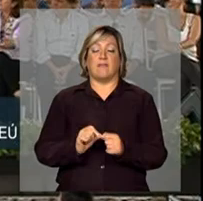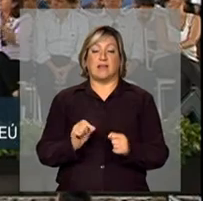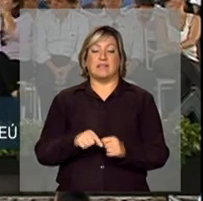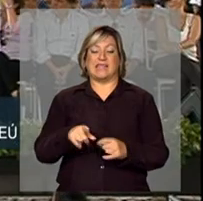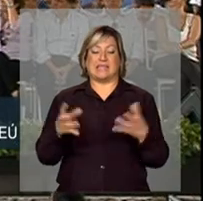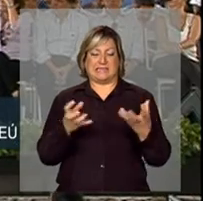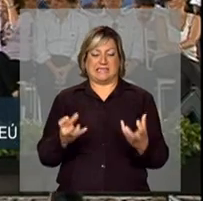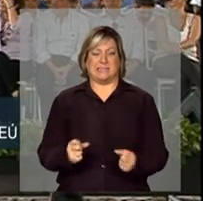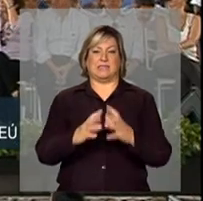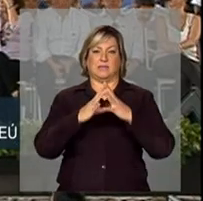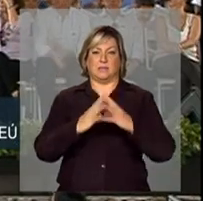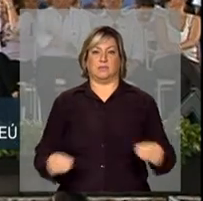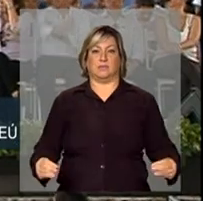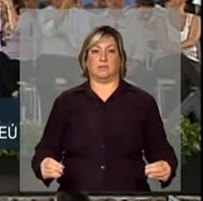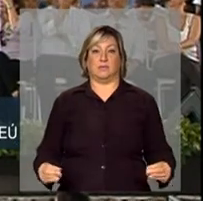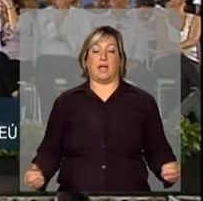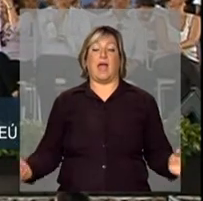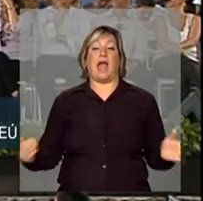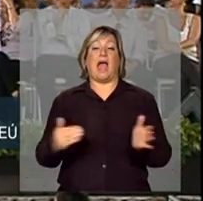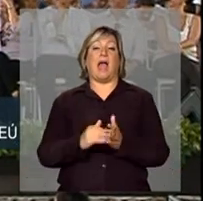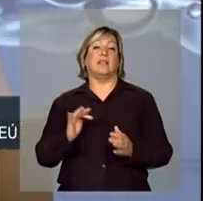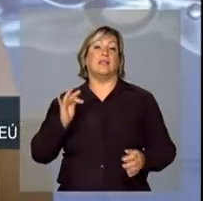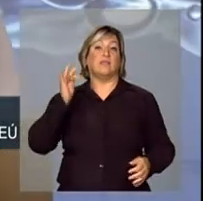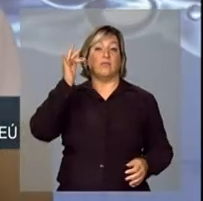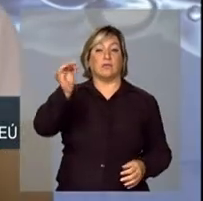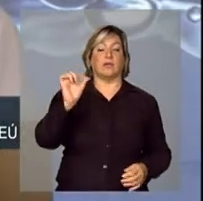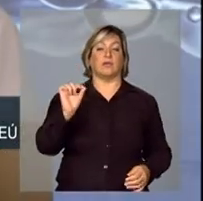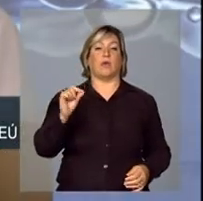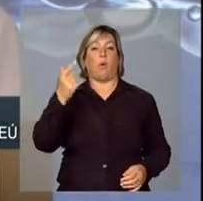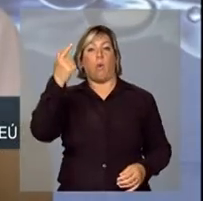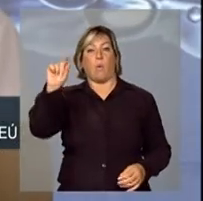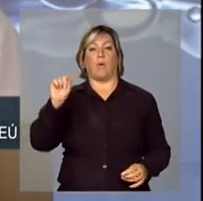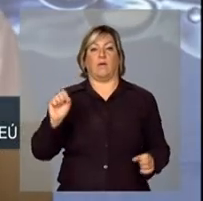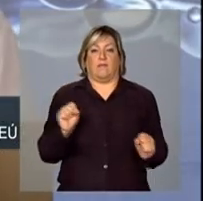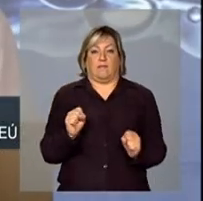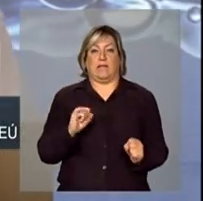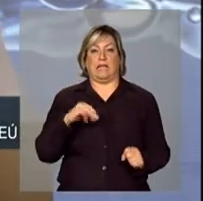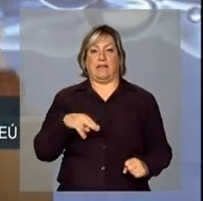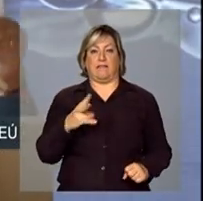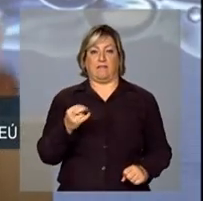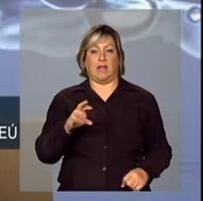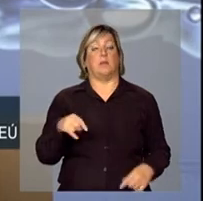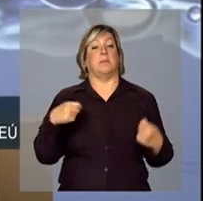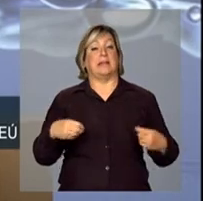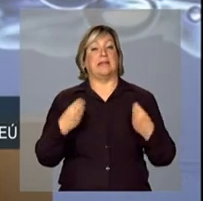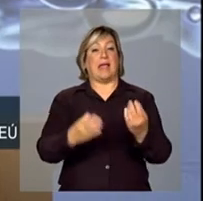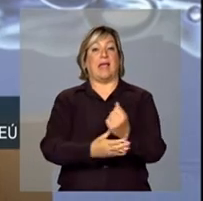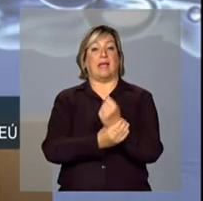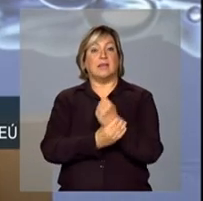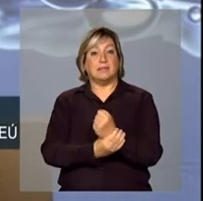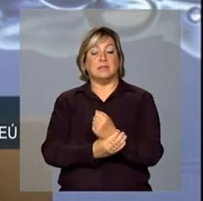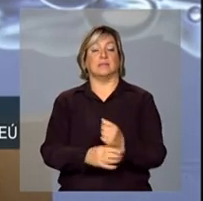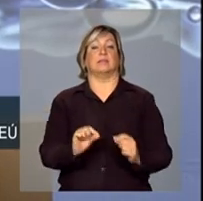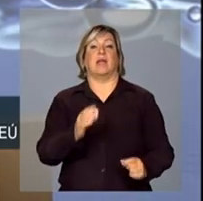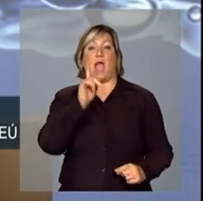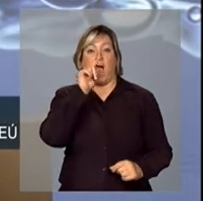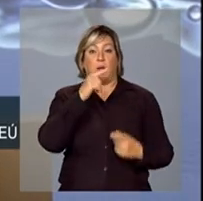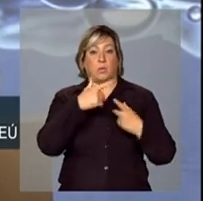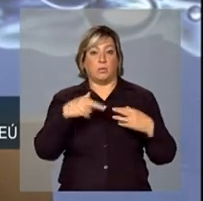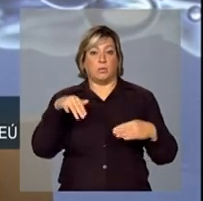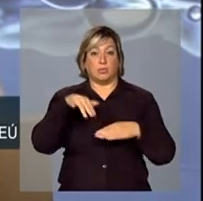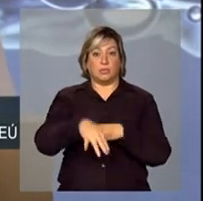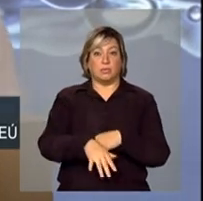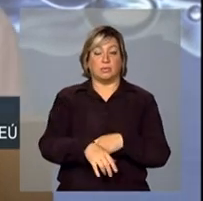seca. Até lá, até o próximo inverno, temos que garantir a segurança hídrica, temos que